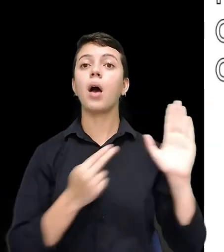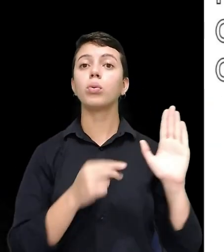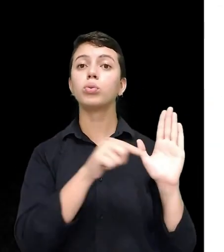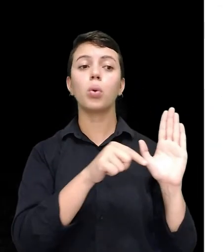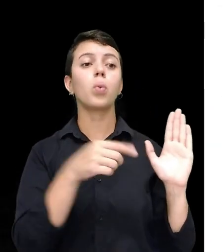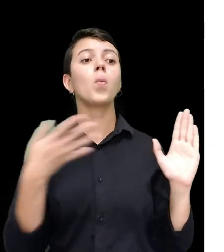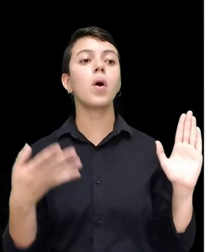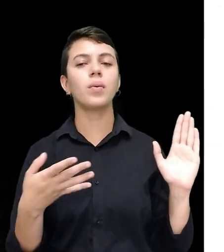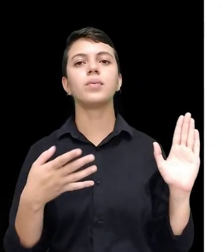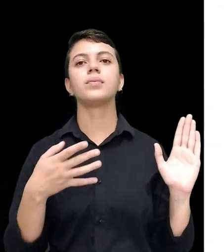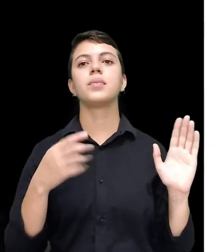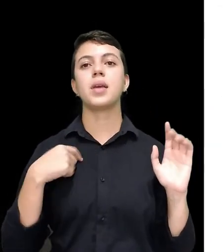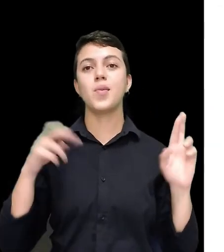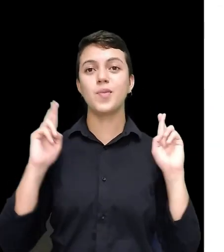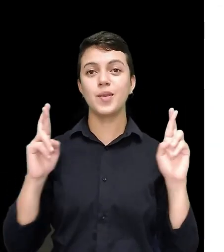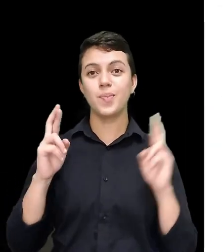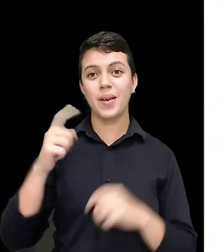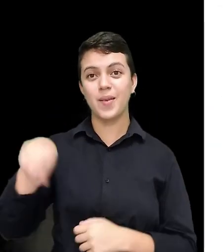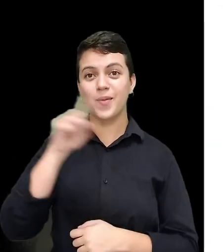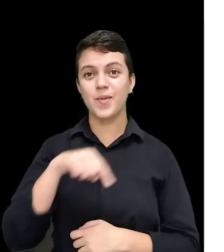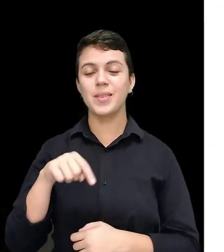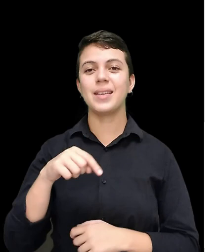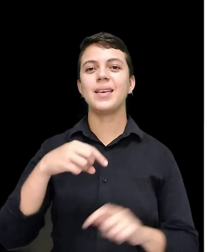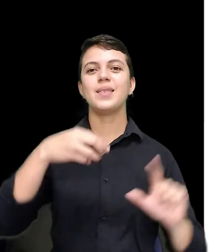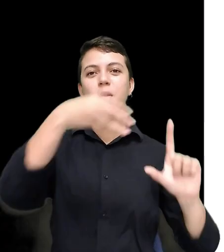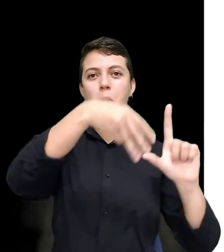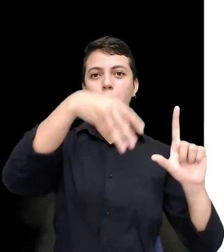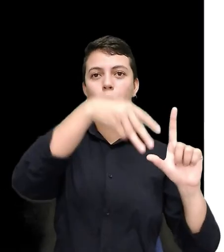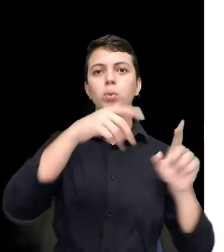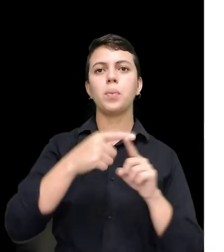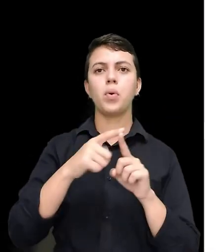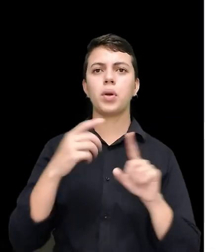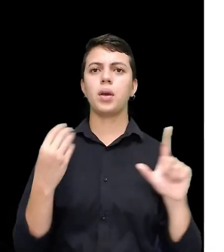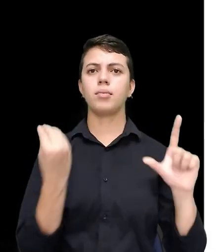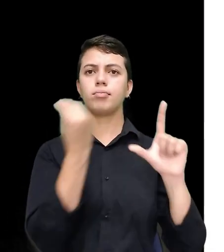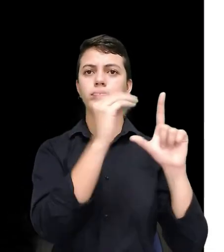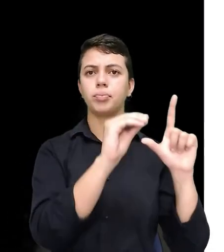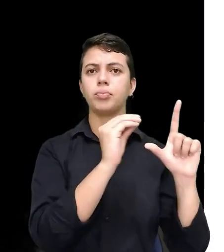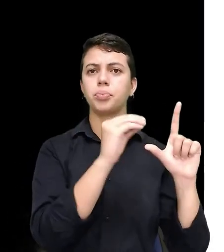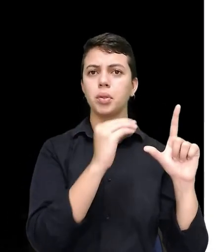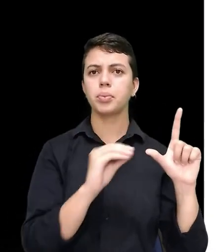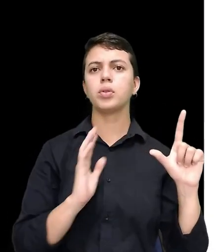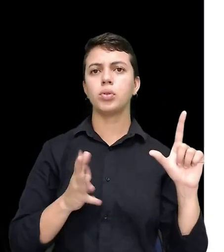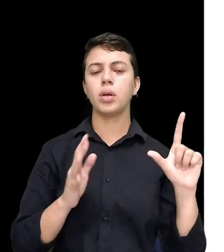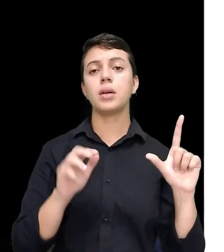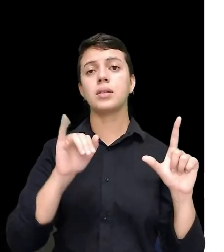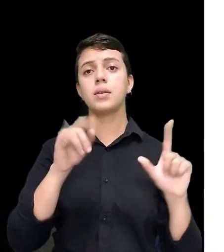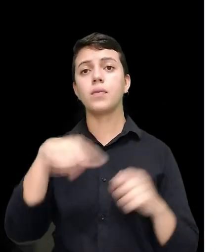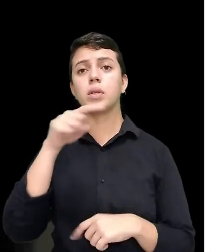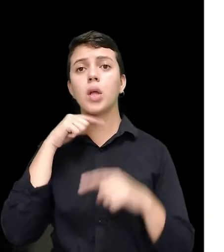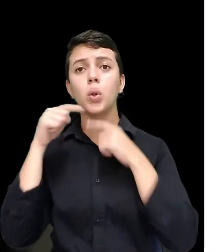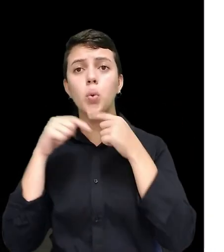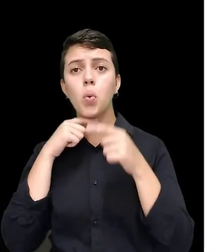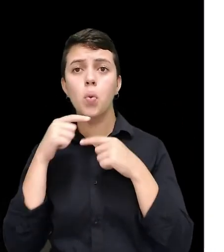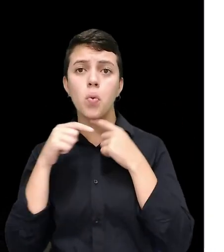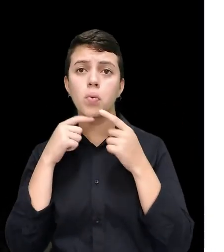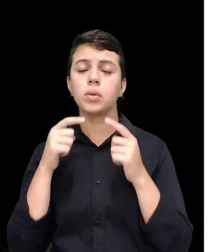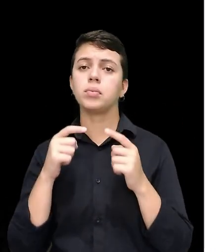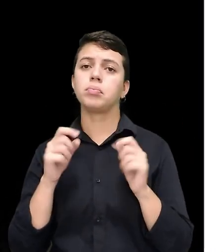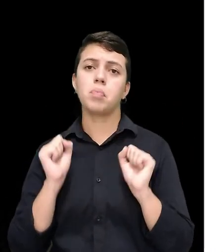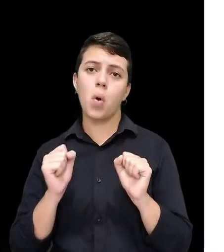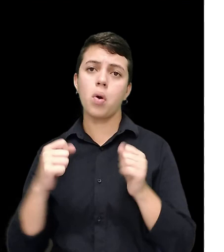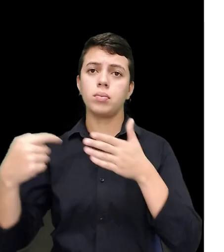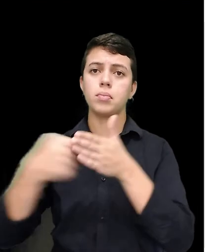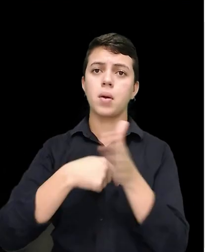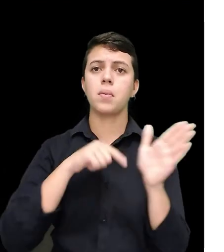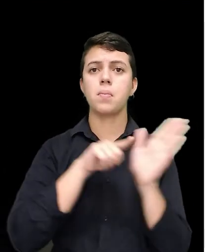precursores, né? Então, aguardo vocês lá no Moodle para que a gente possa interagir com as dúvidas também. Caso